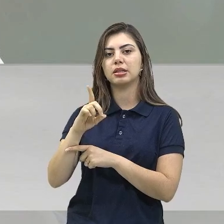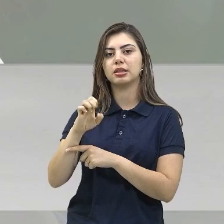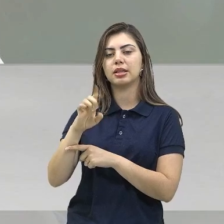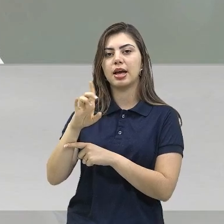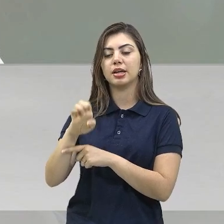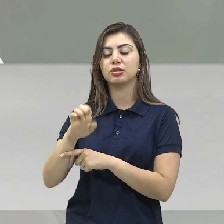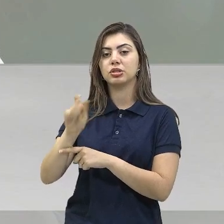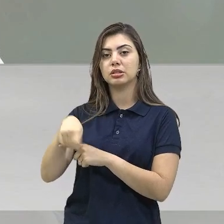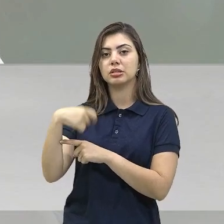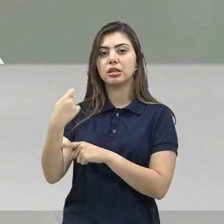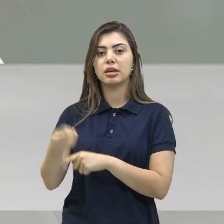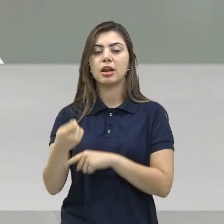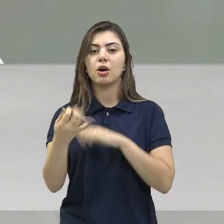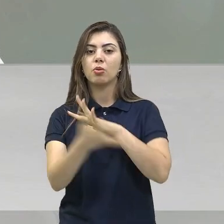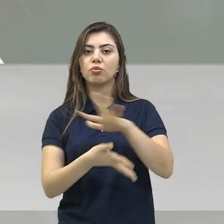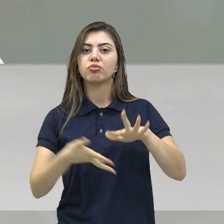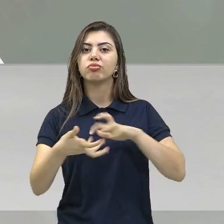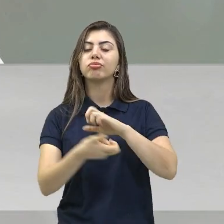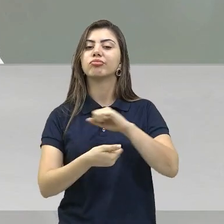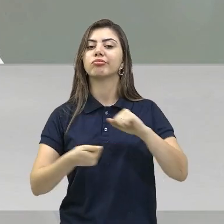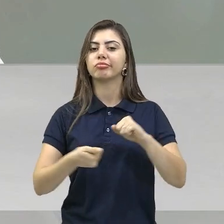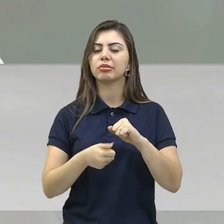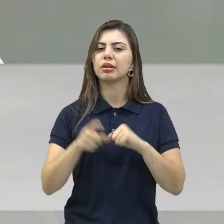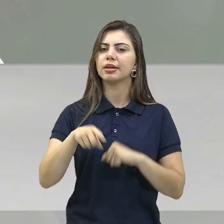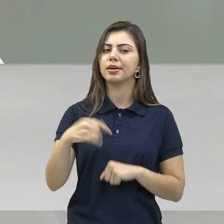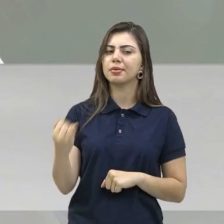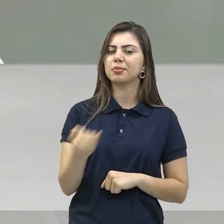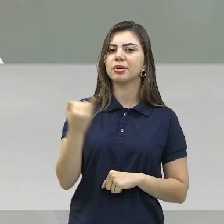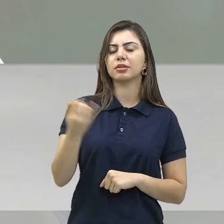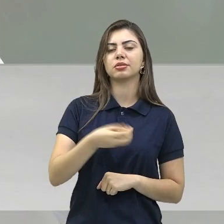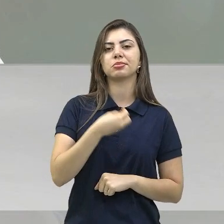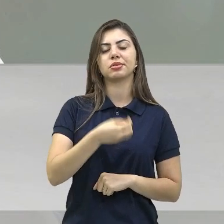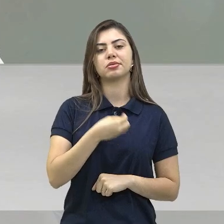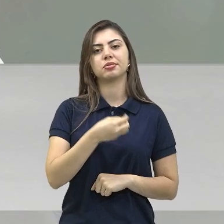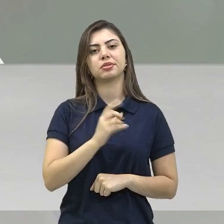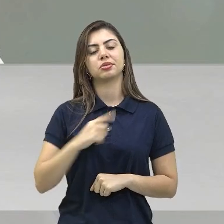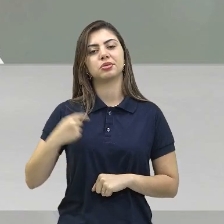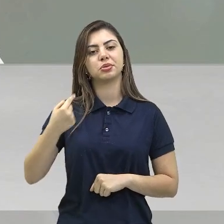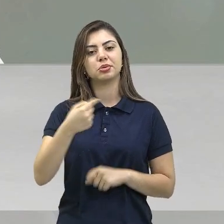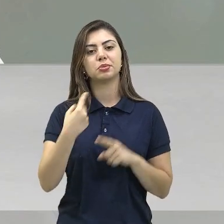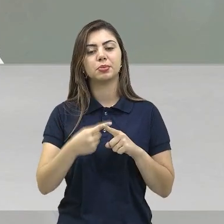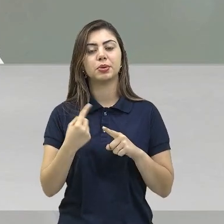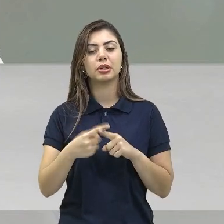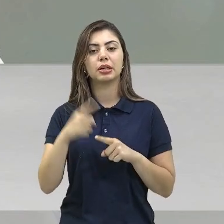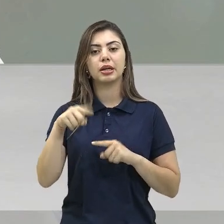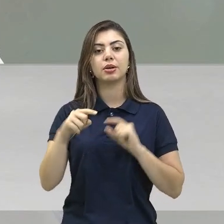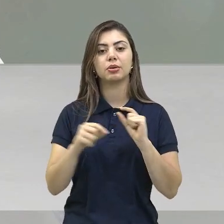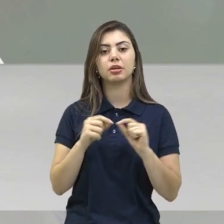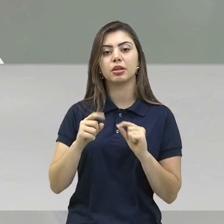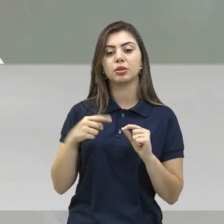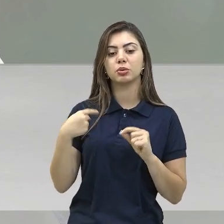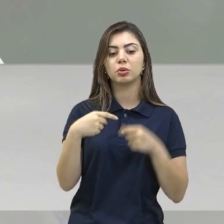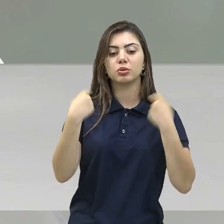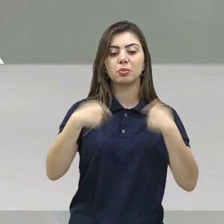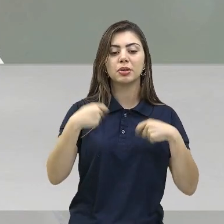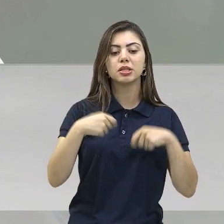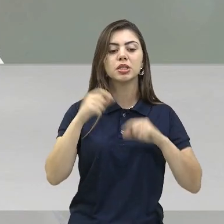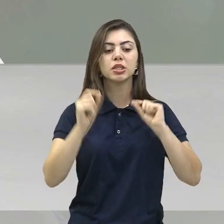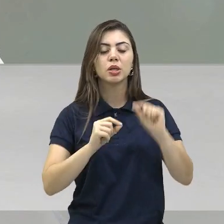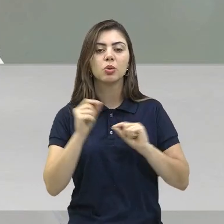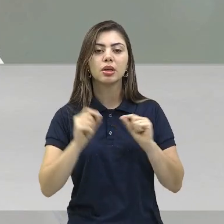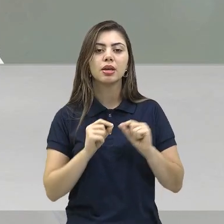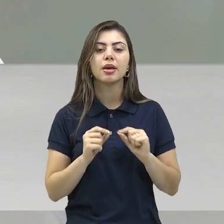todas as formas de vida como um todo, pois a sustentabilidade é a prática de atender às necessidades do presente